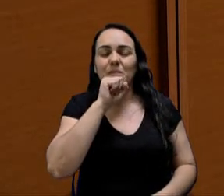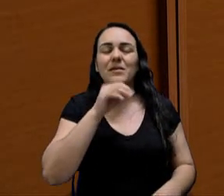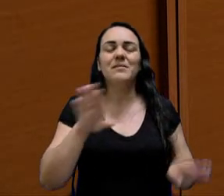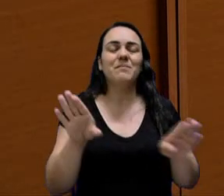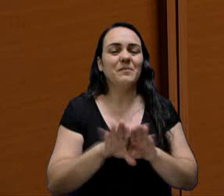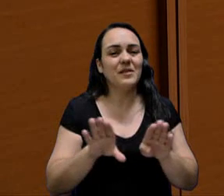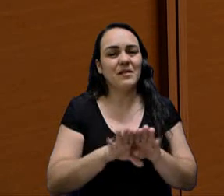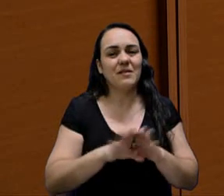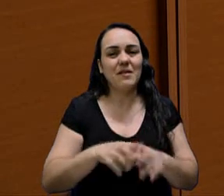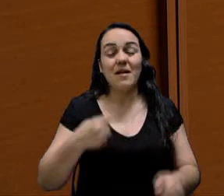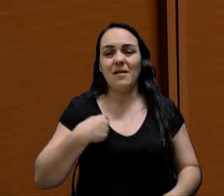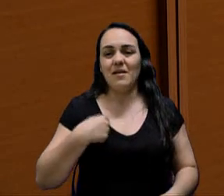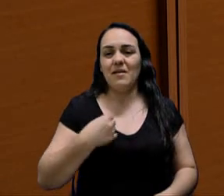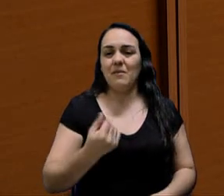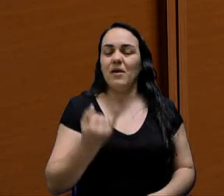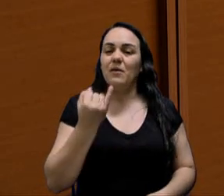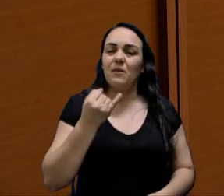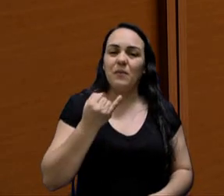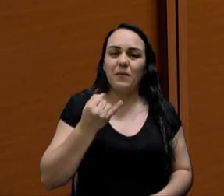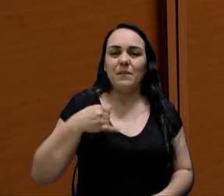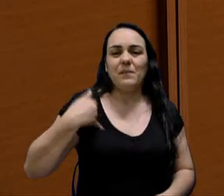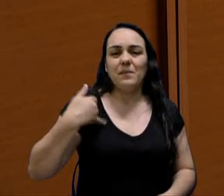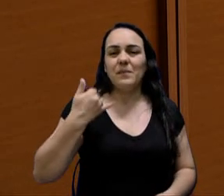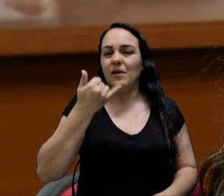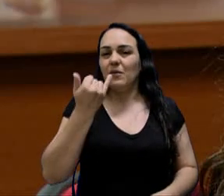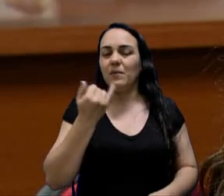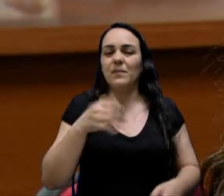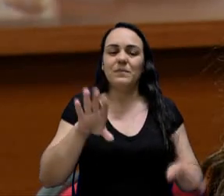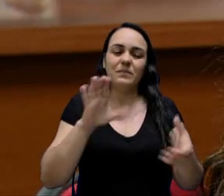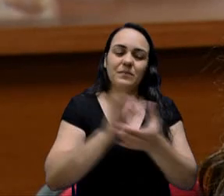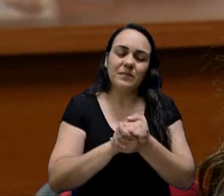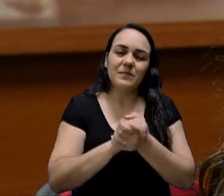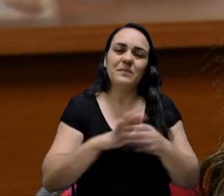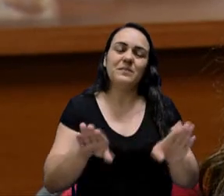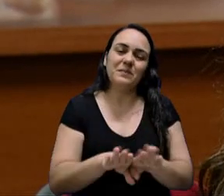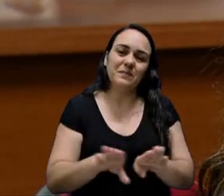e também o meu aniversário de casamento.